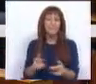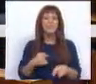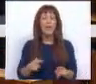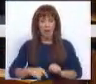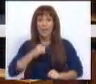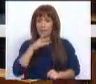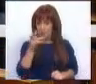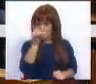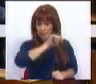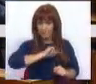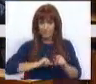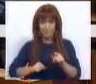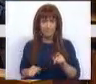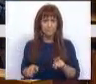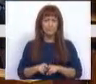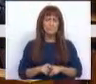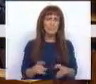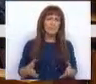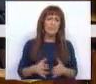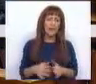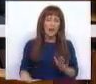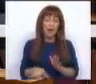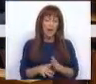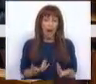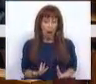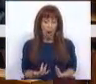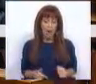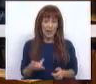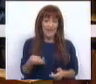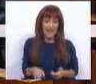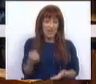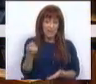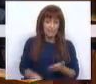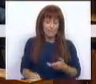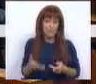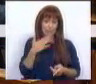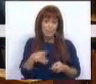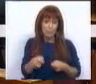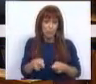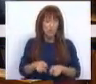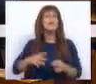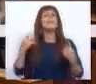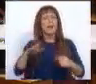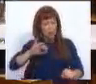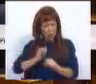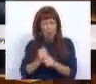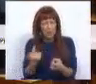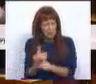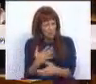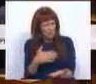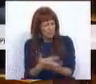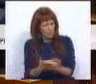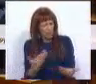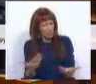transmitir que a legislação atual das taxas moderadoras tem outras iniquidades e outras